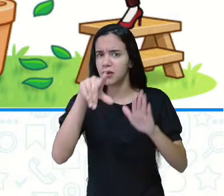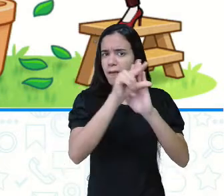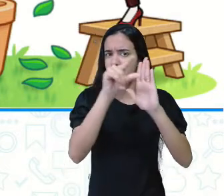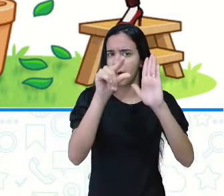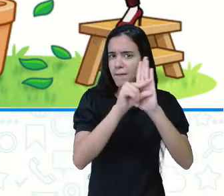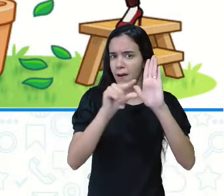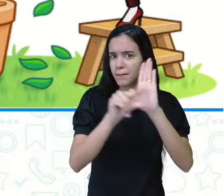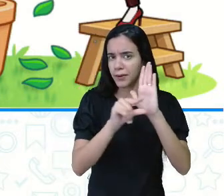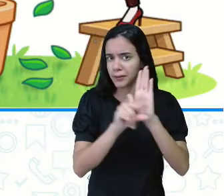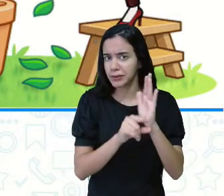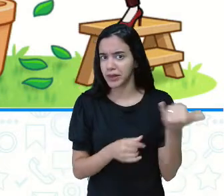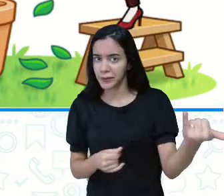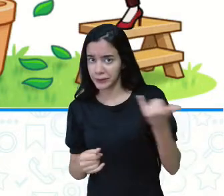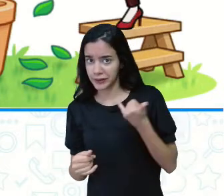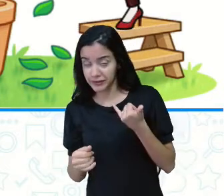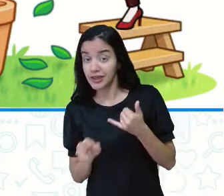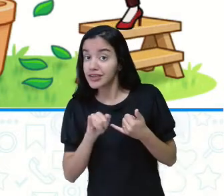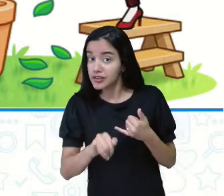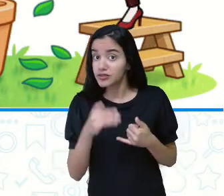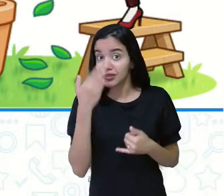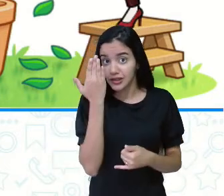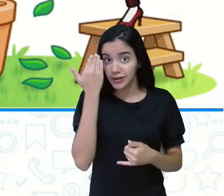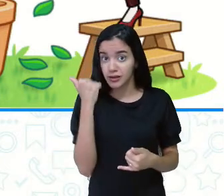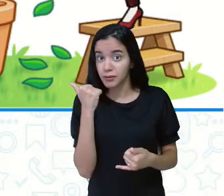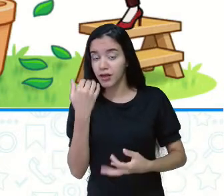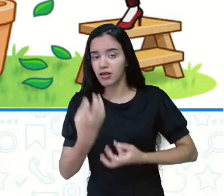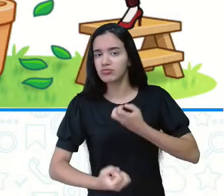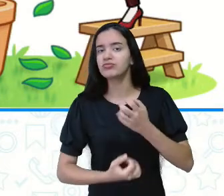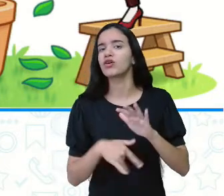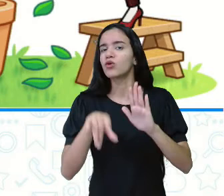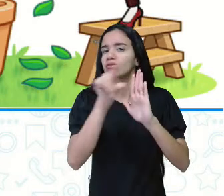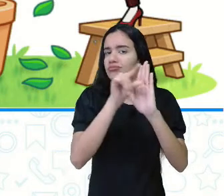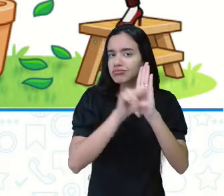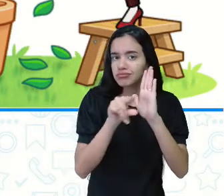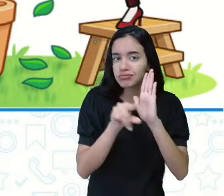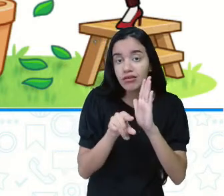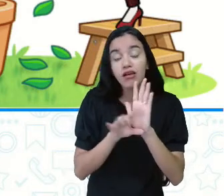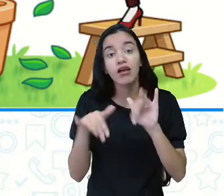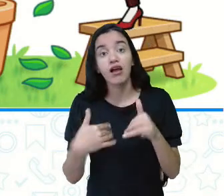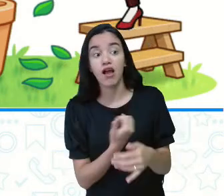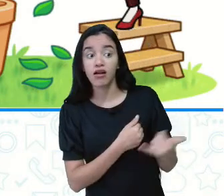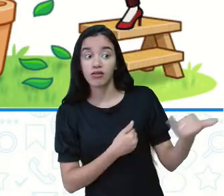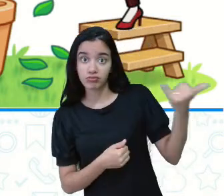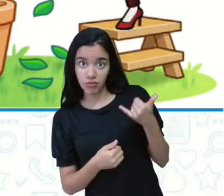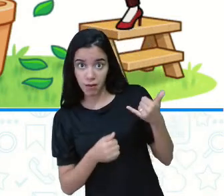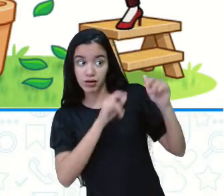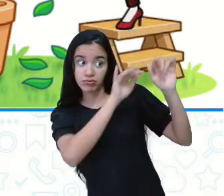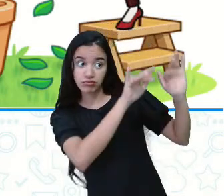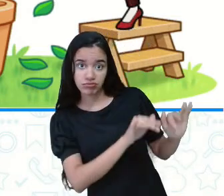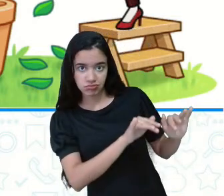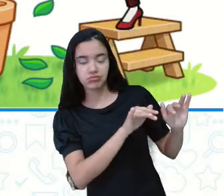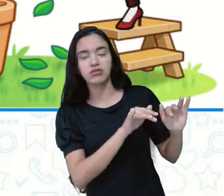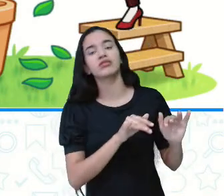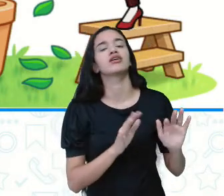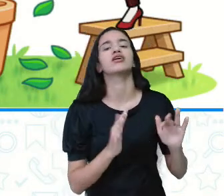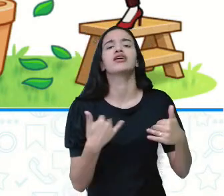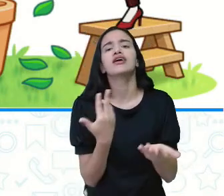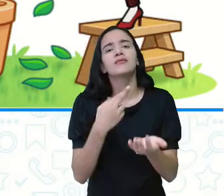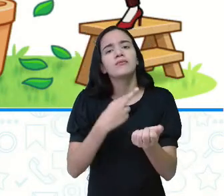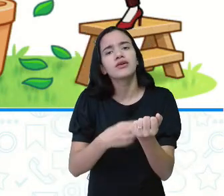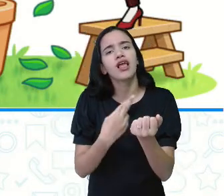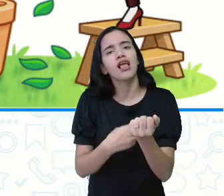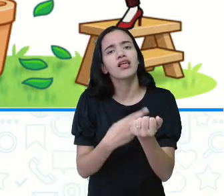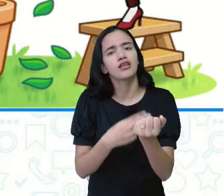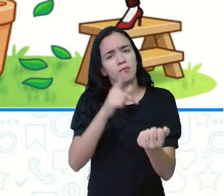versos? Conta pra mim. Se você souber o que são versos, fala aí que a professora Kátia me conta, tá? Fala aí no chat. E rima, também